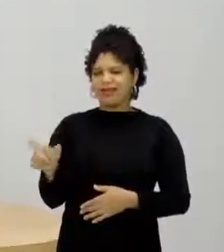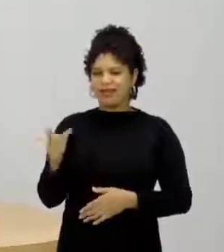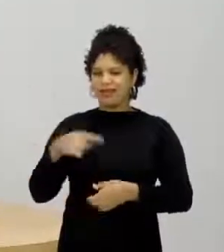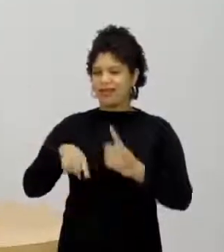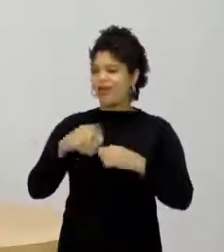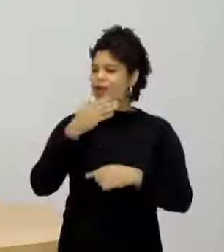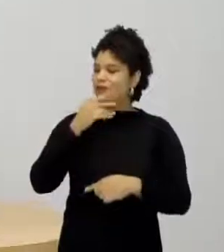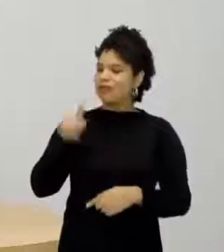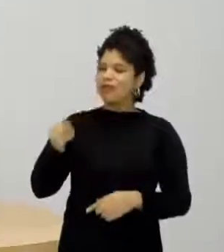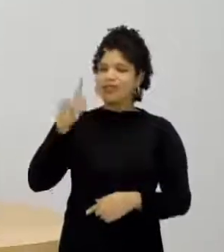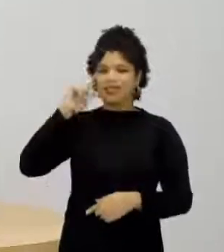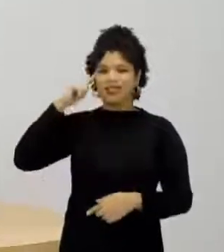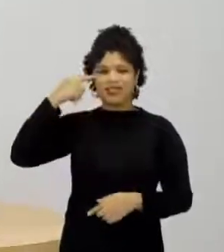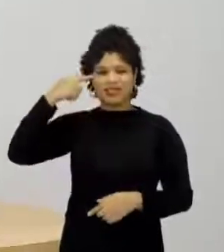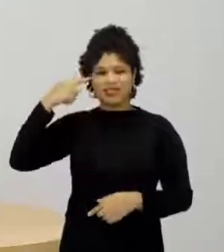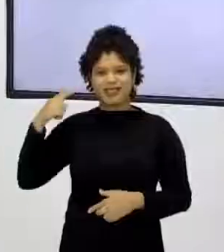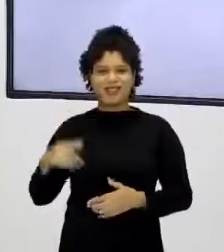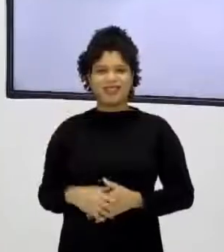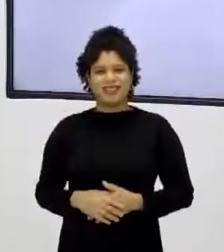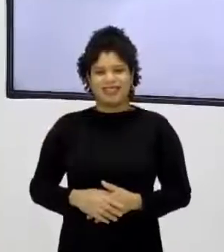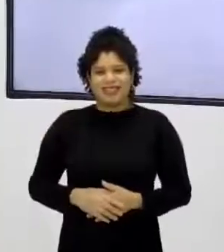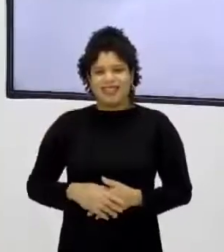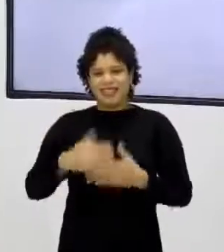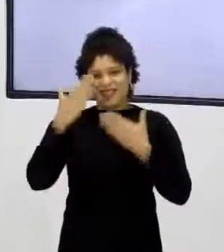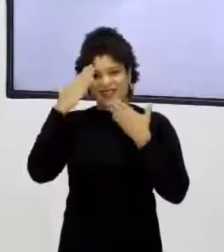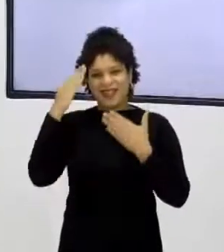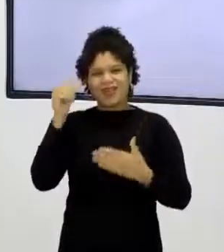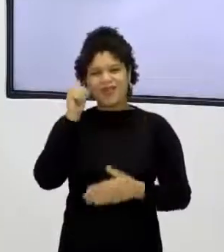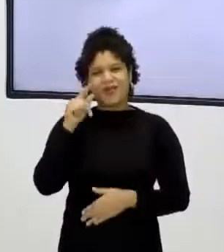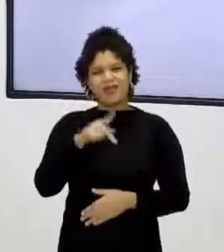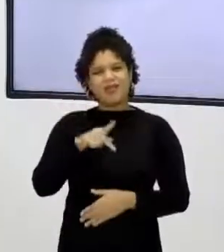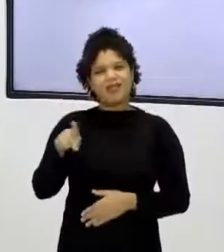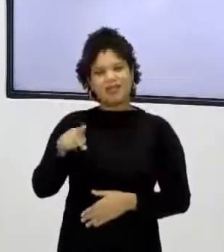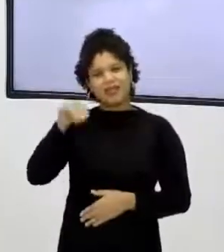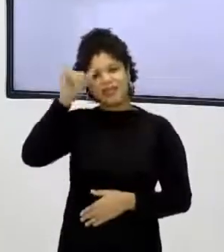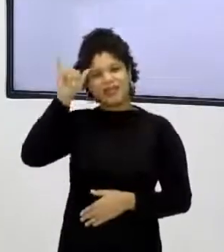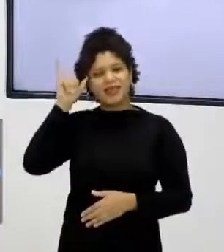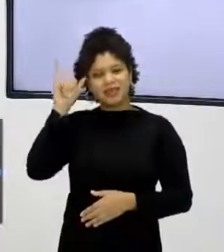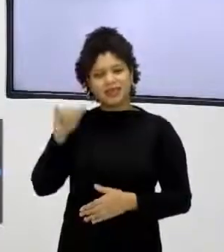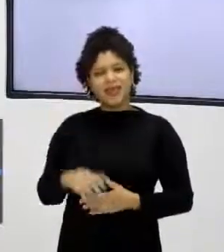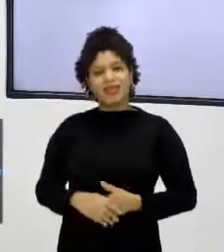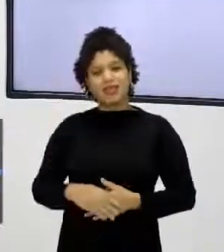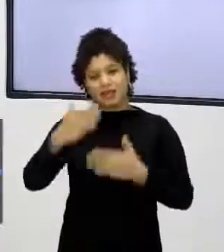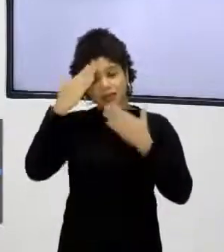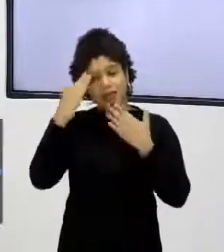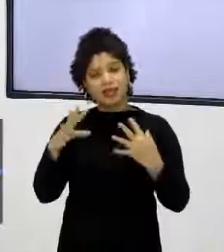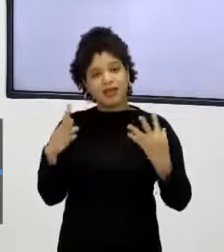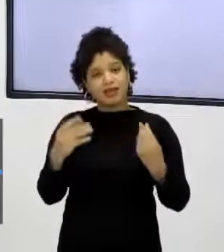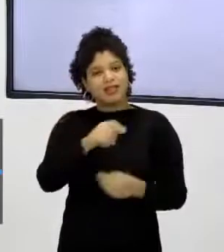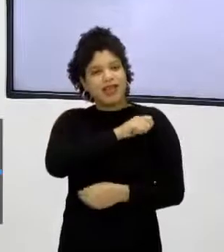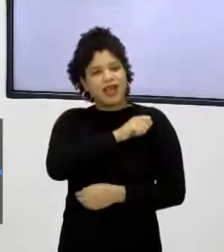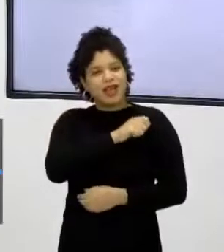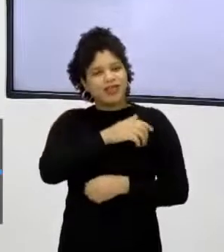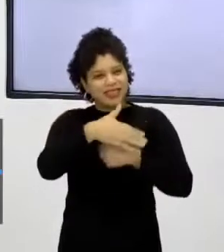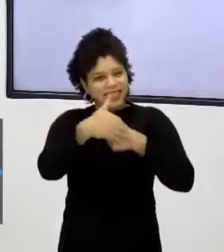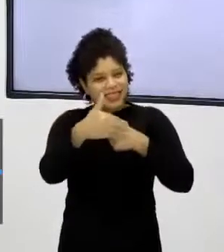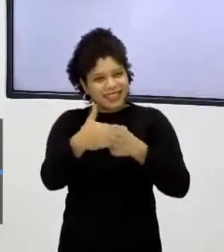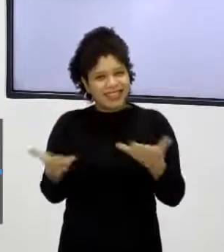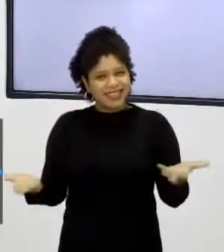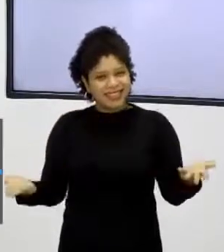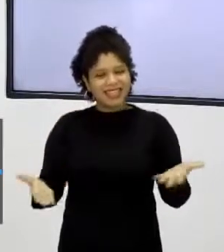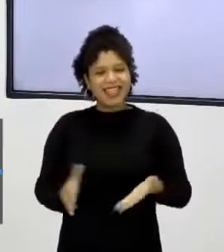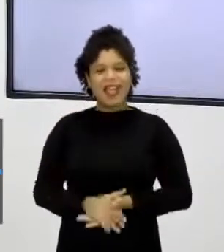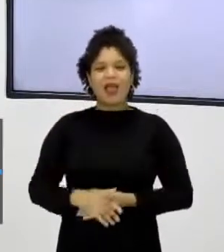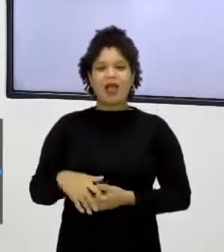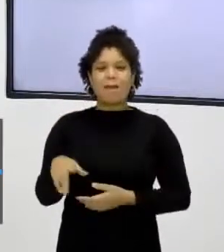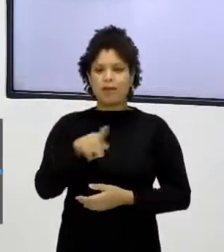professor Giba, Giba? Obrigado, professor Priscila. Obrigado aos estudantes queridos,